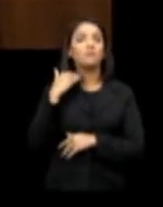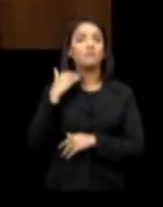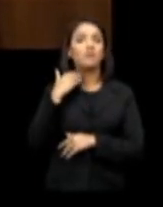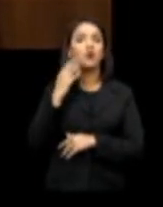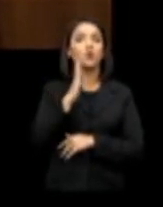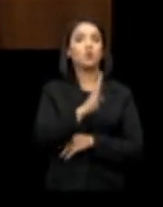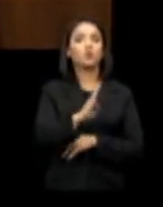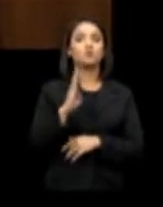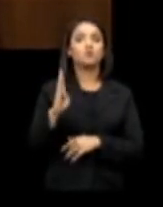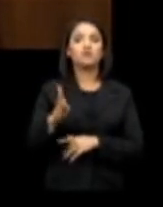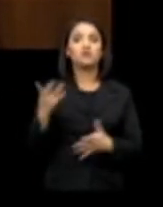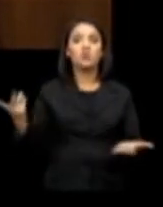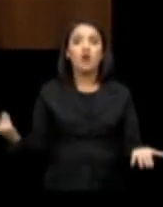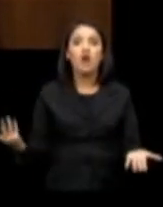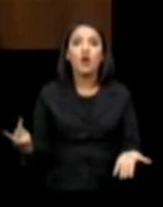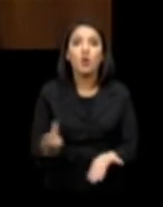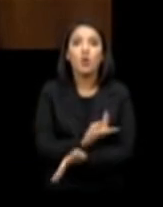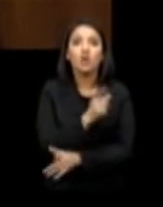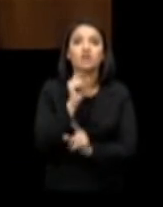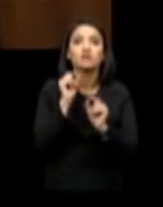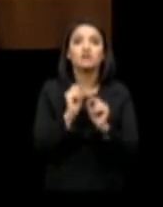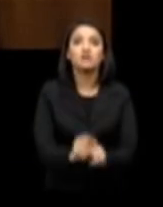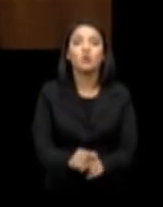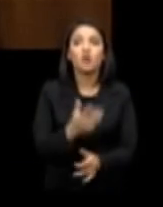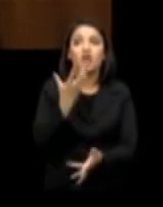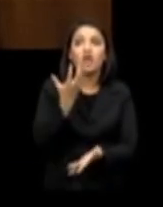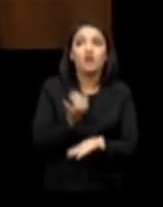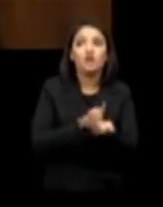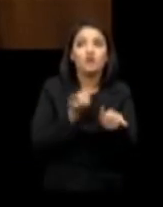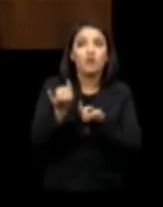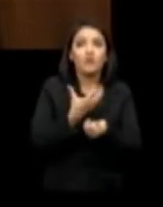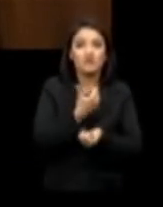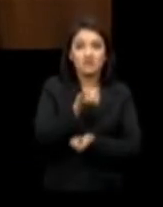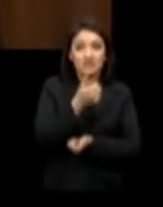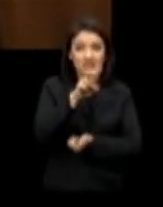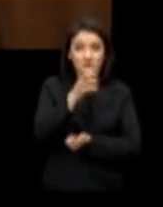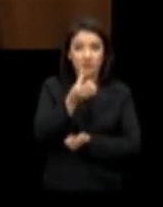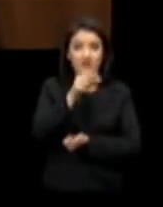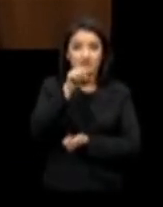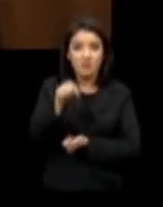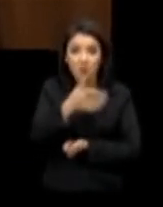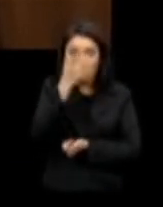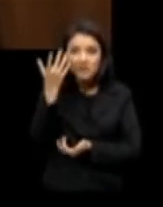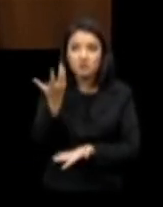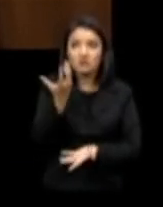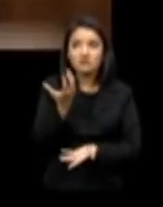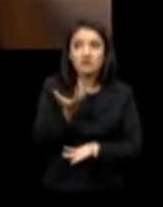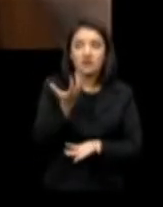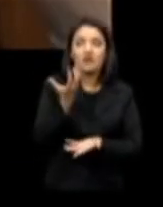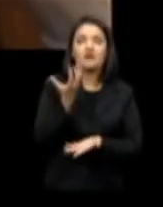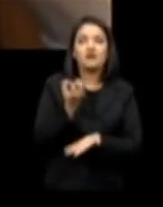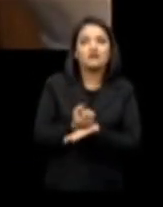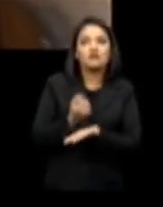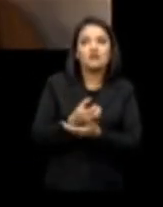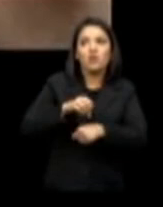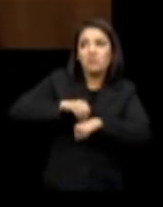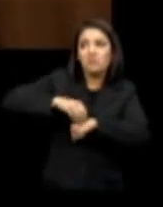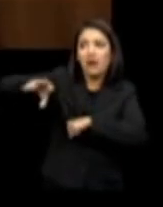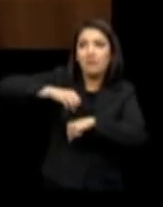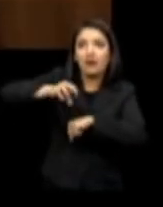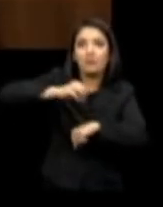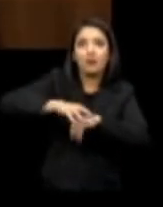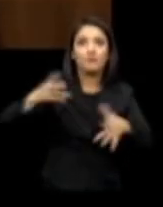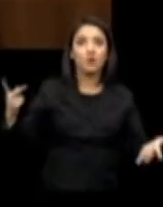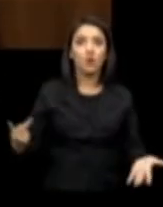de dados que atingiu 153 mil clientes. A partir dessa falha de segurança, foi possível ter acesso a todos os